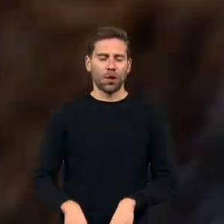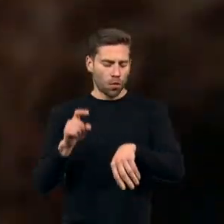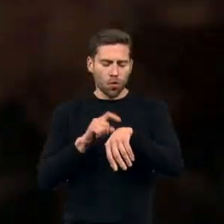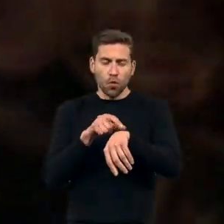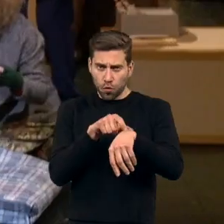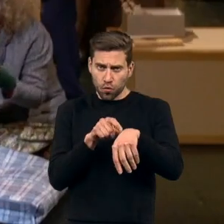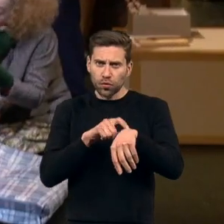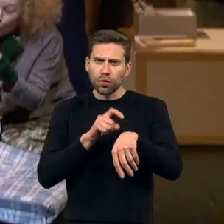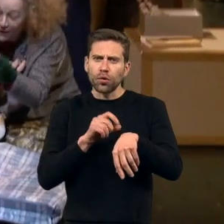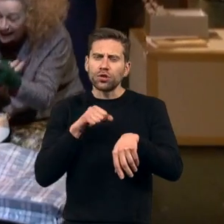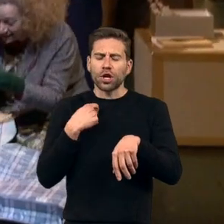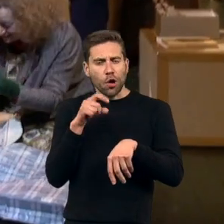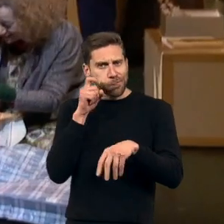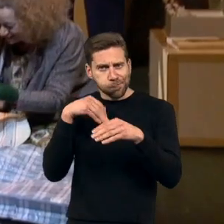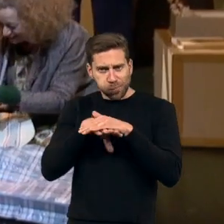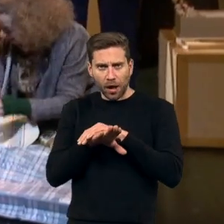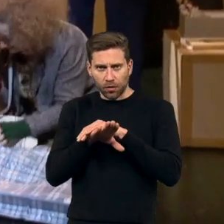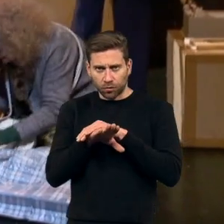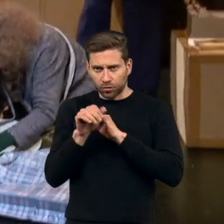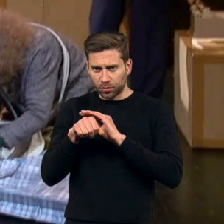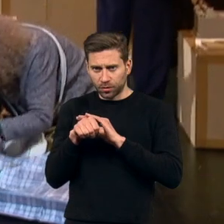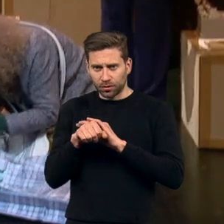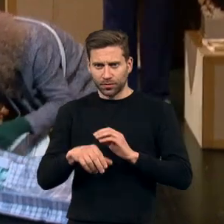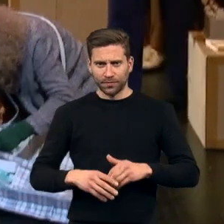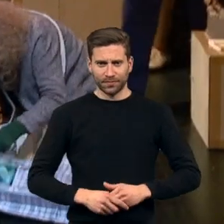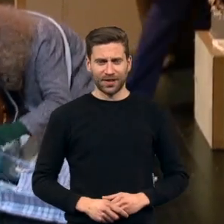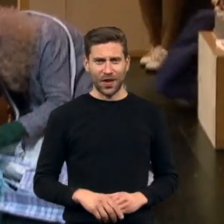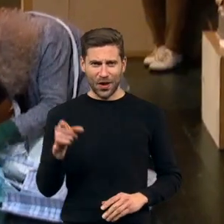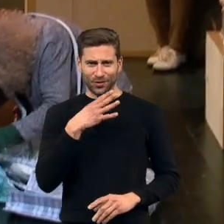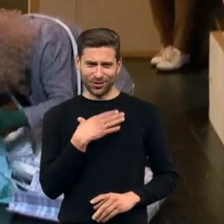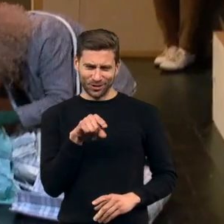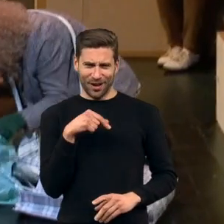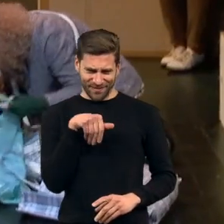Relógio, sim. O relógio eu vou guardar. Ela vai gostar, de certeza.